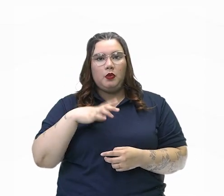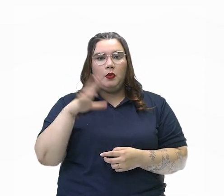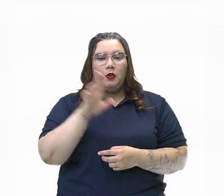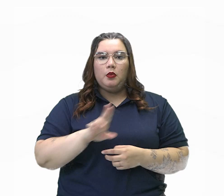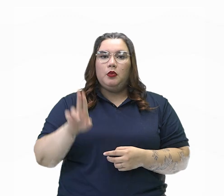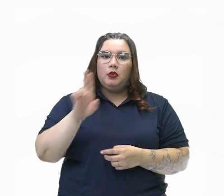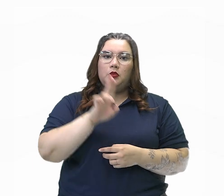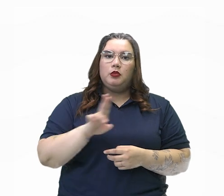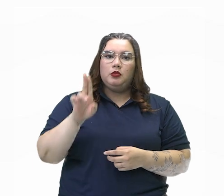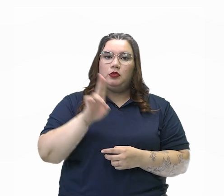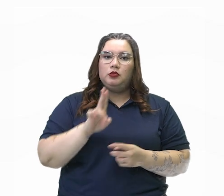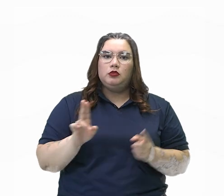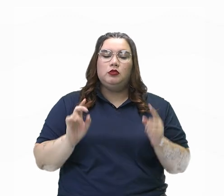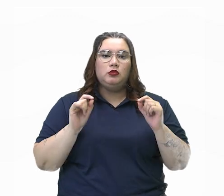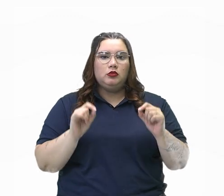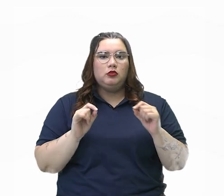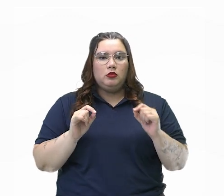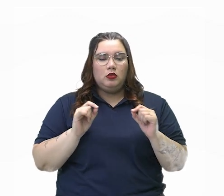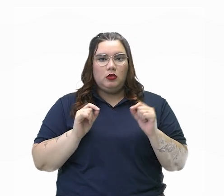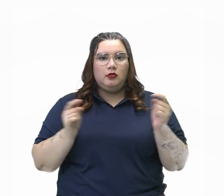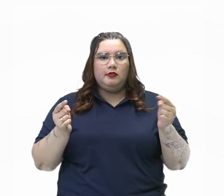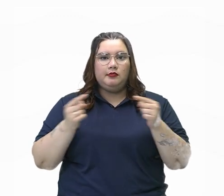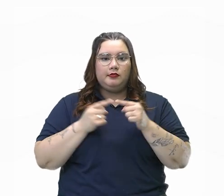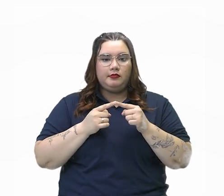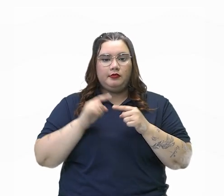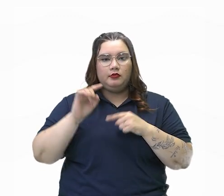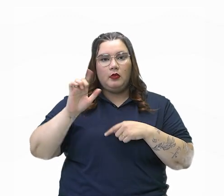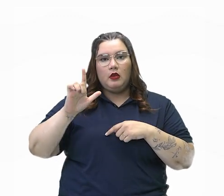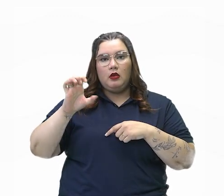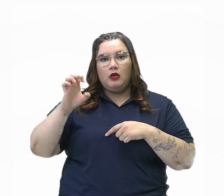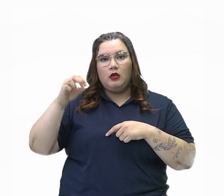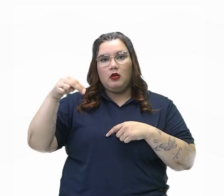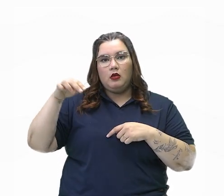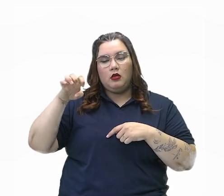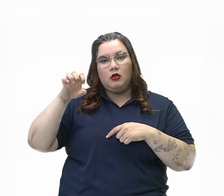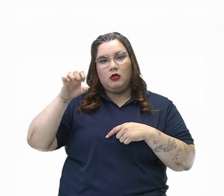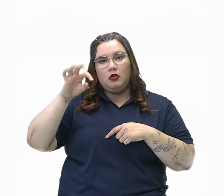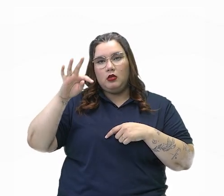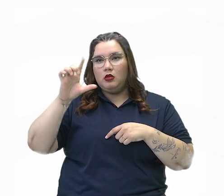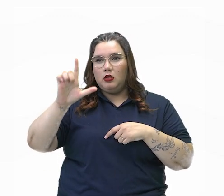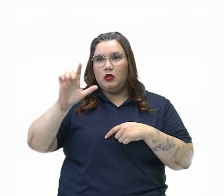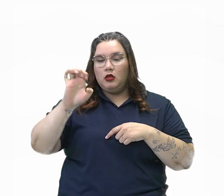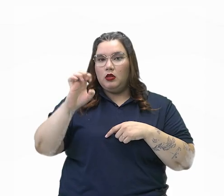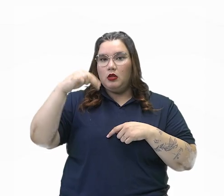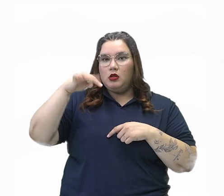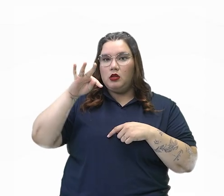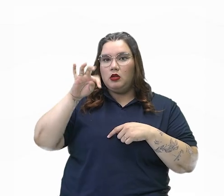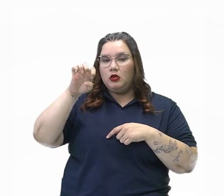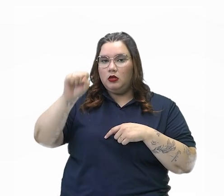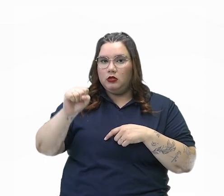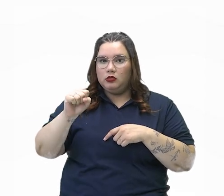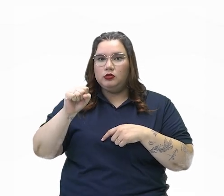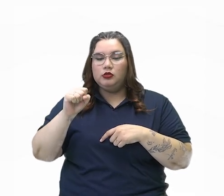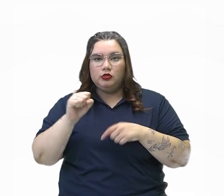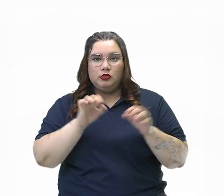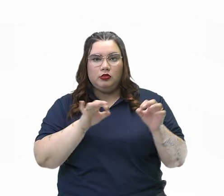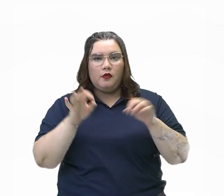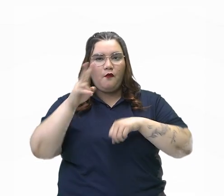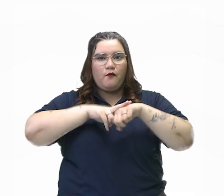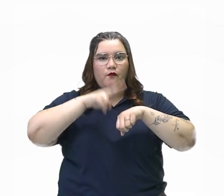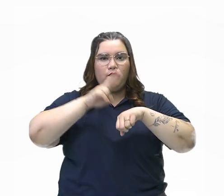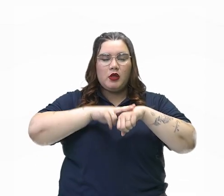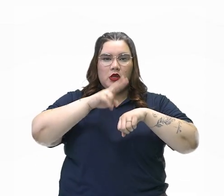aí esses podem ser as lentes, né? São instrumentos que usam lentes para o seu